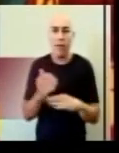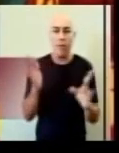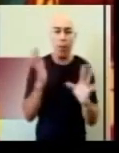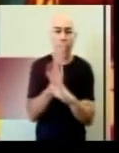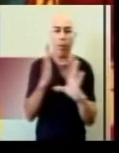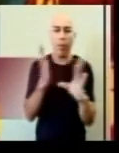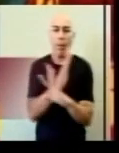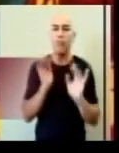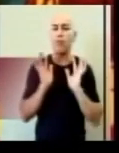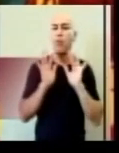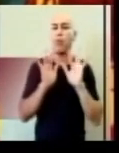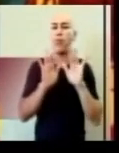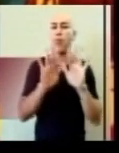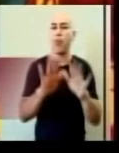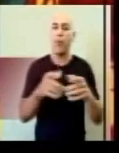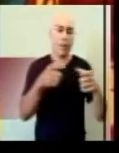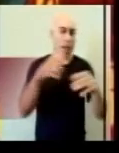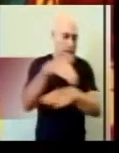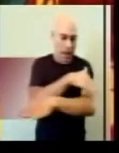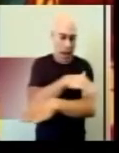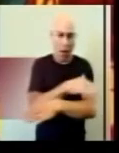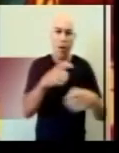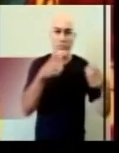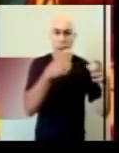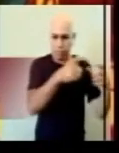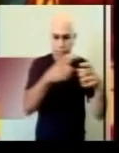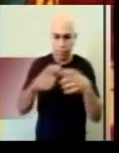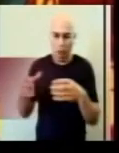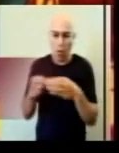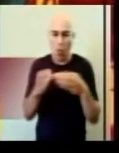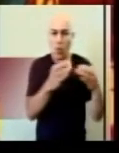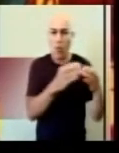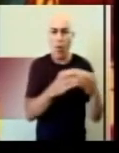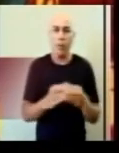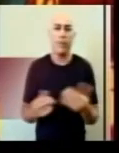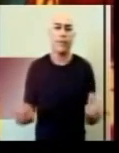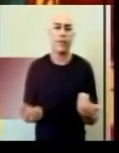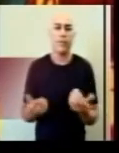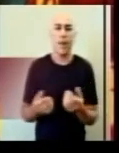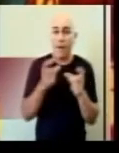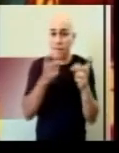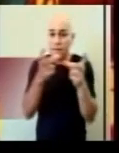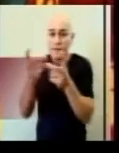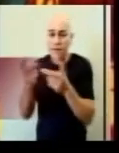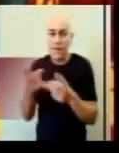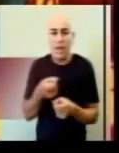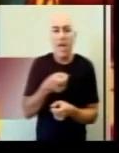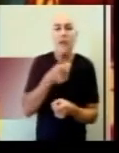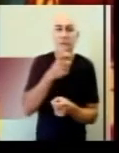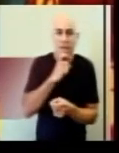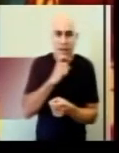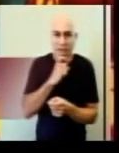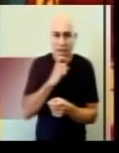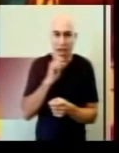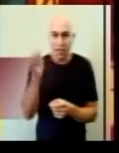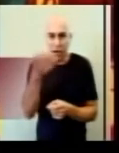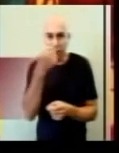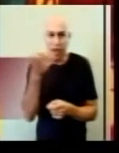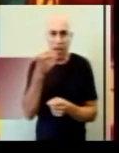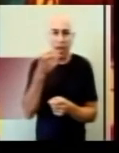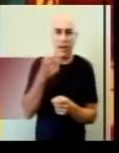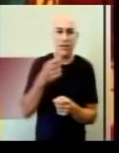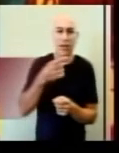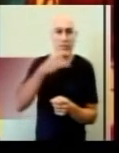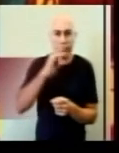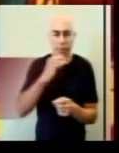se aglomerando na rua para realizar esse consumo. A venda de bebida refrigerada, ela ainda está restrita, tá? Ela só vai poder